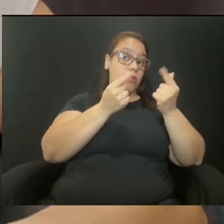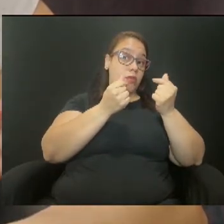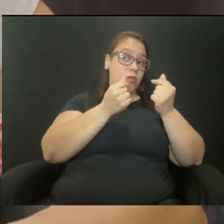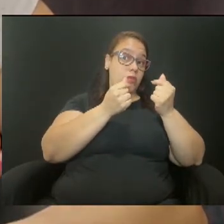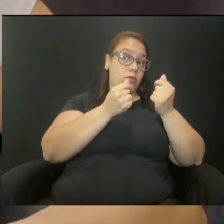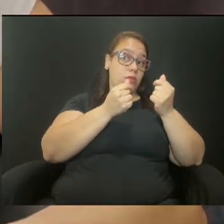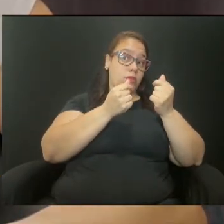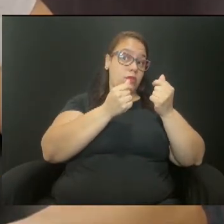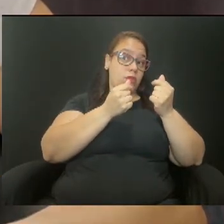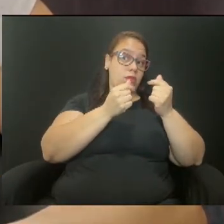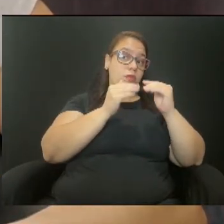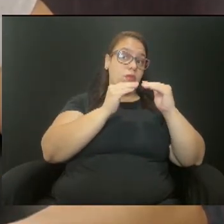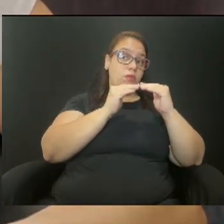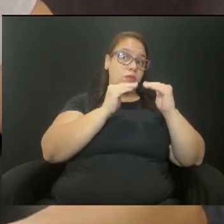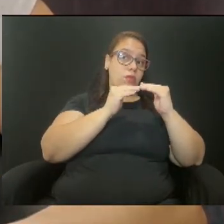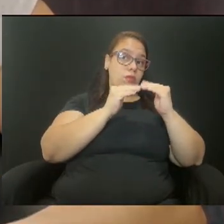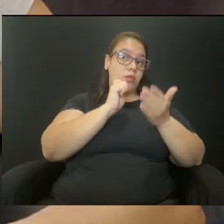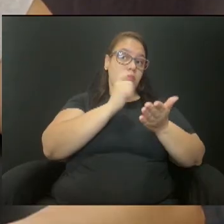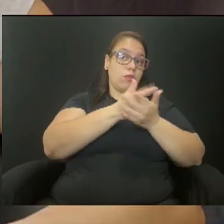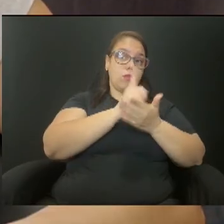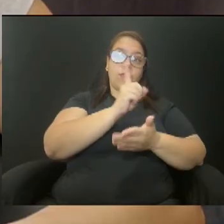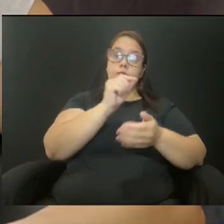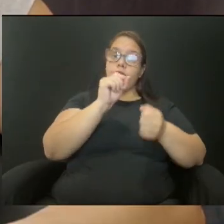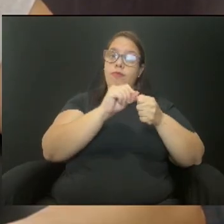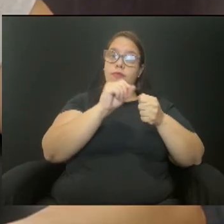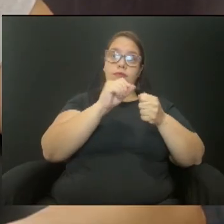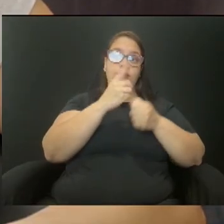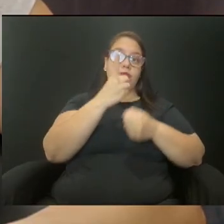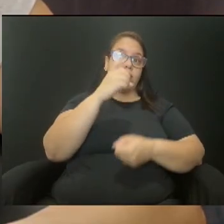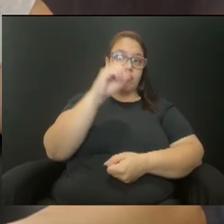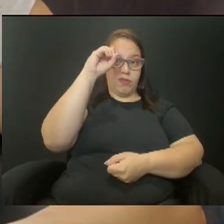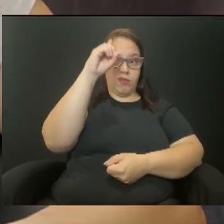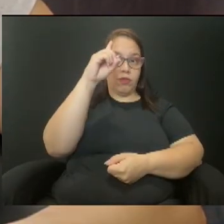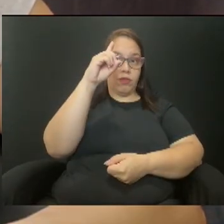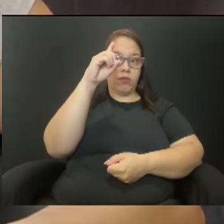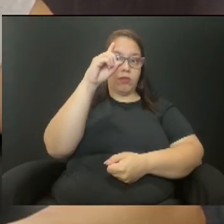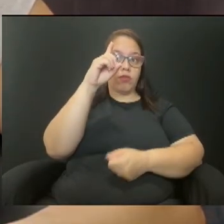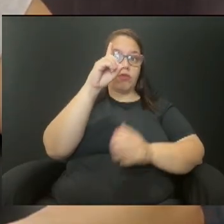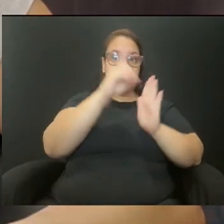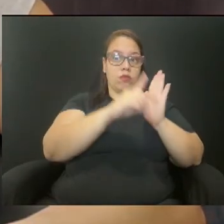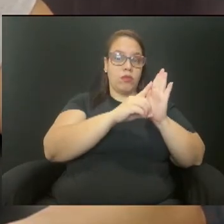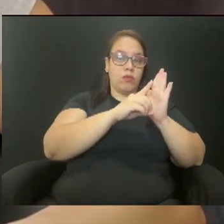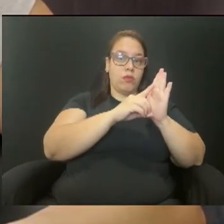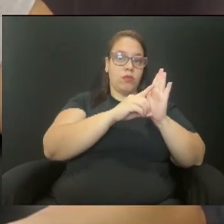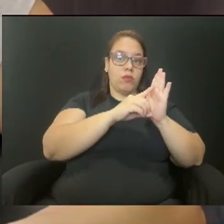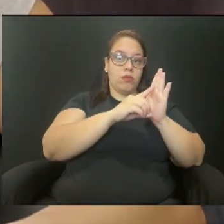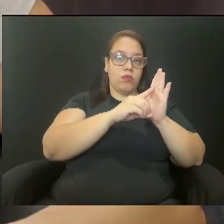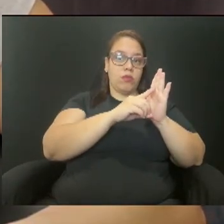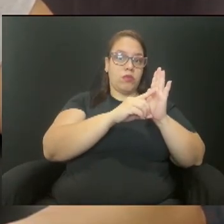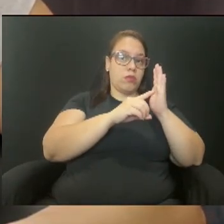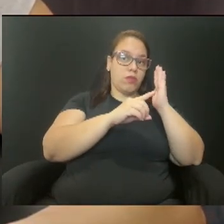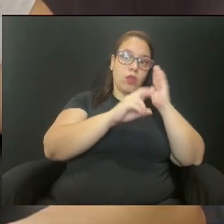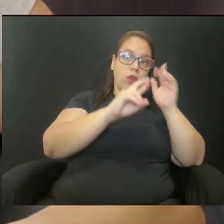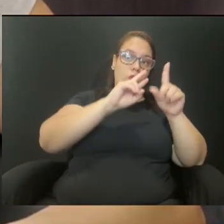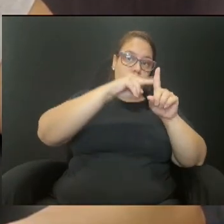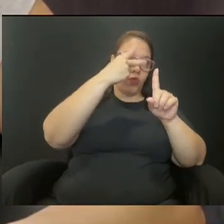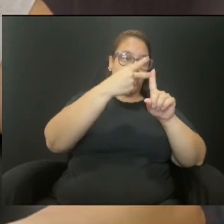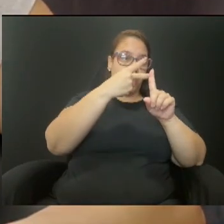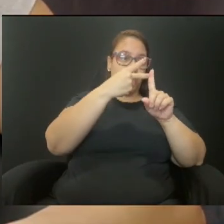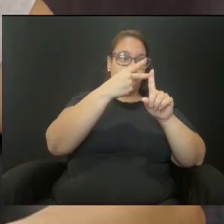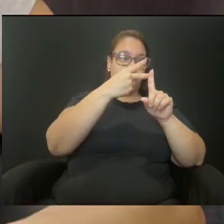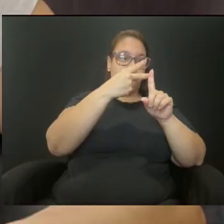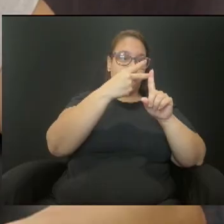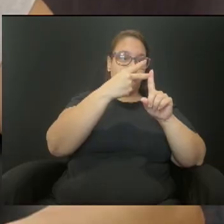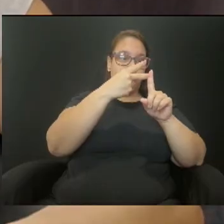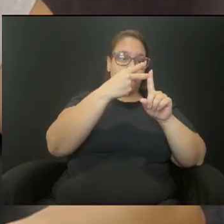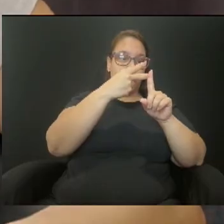se o pagamento não for feito em 10 dias, você teria direito a essa indenização, o dobro, né, do valor que você seria devido ali